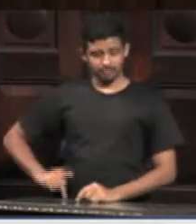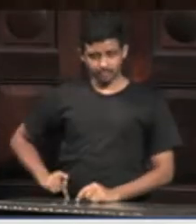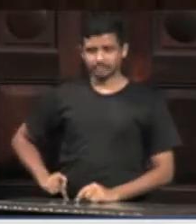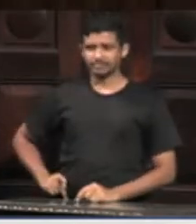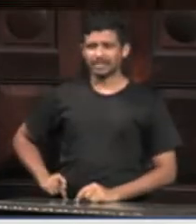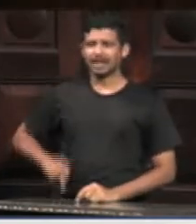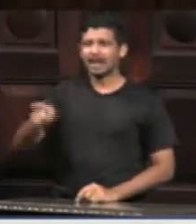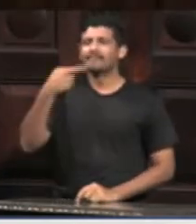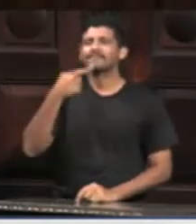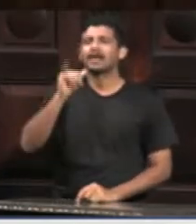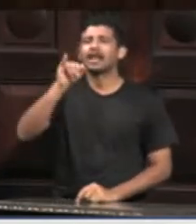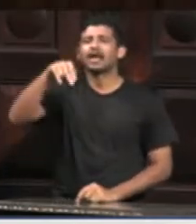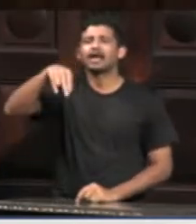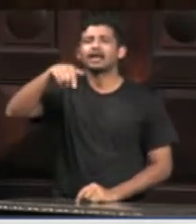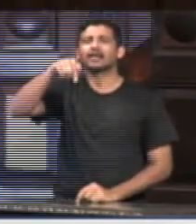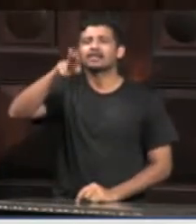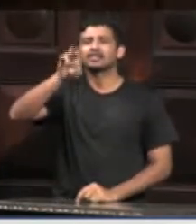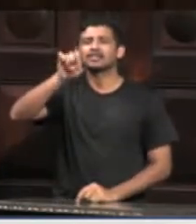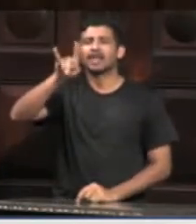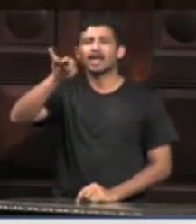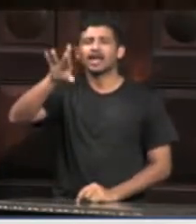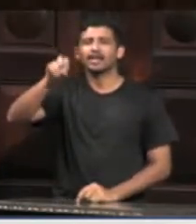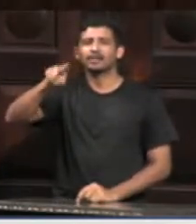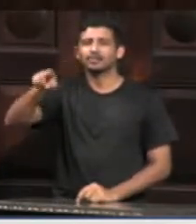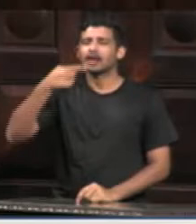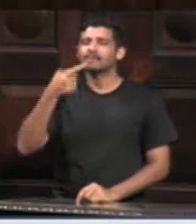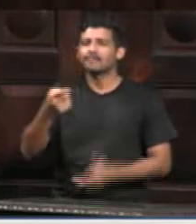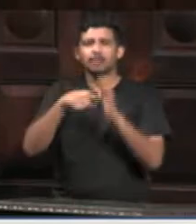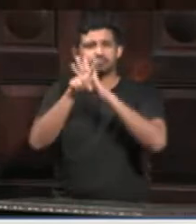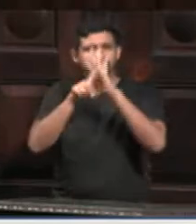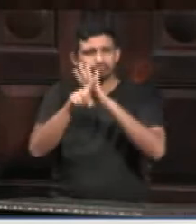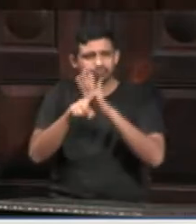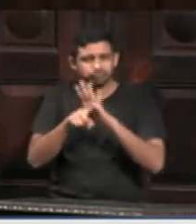inquérito para averiguar os desmandos